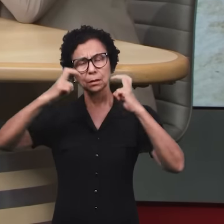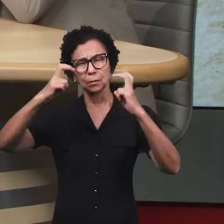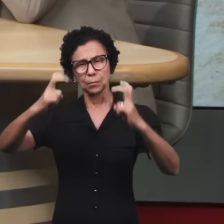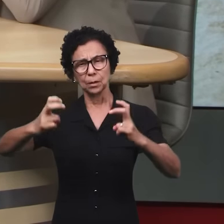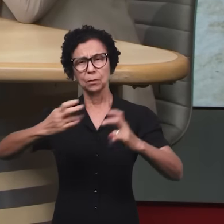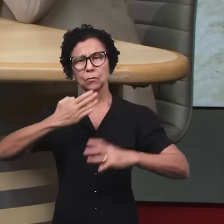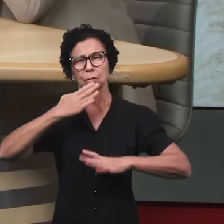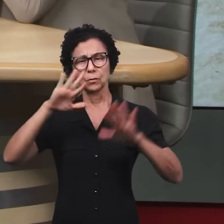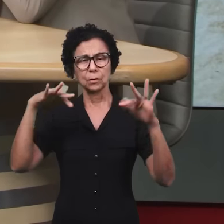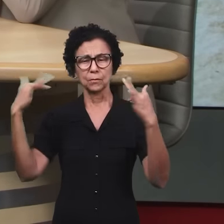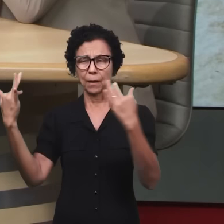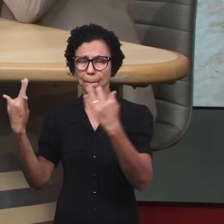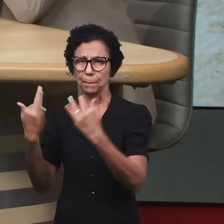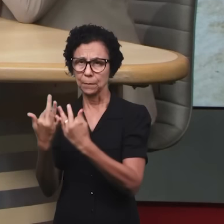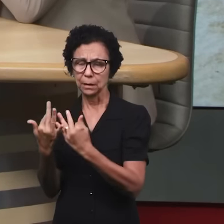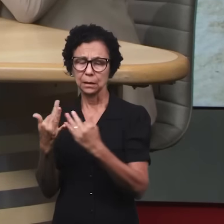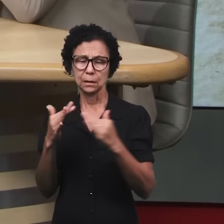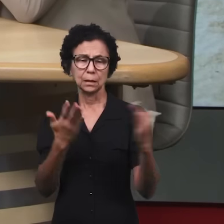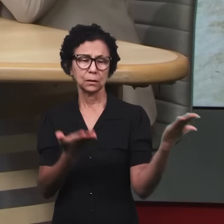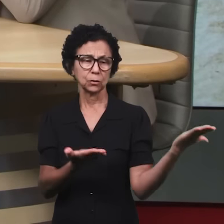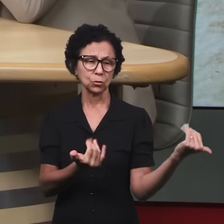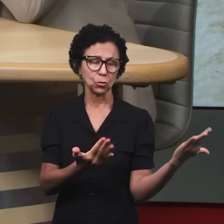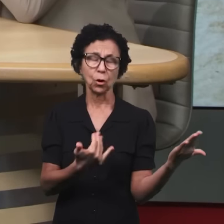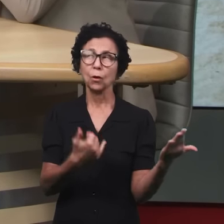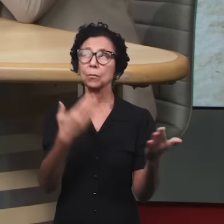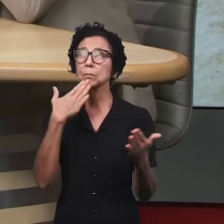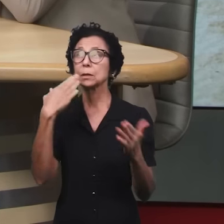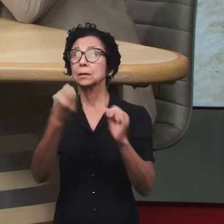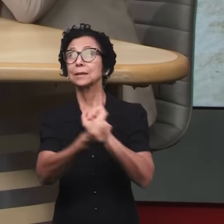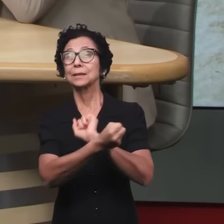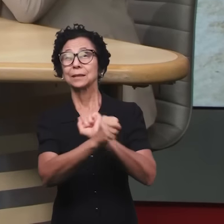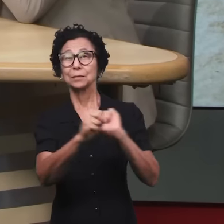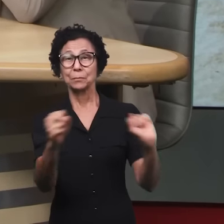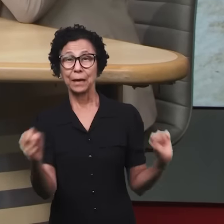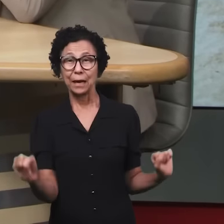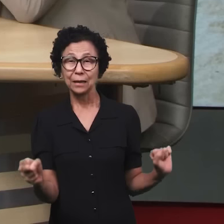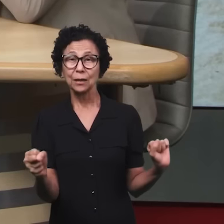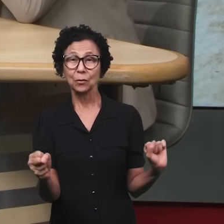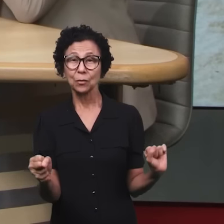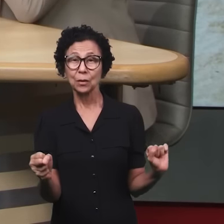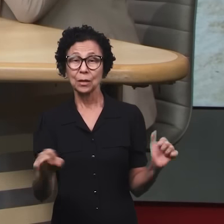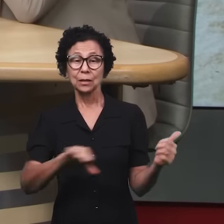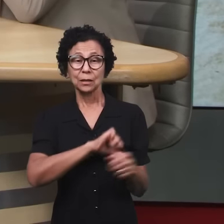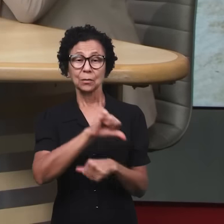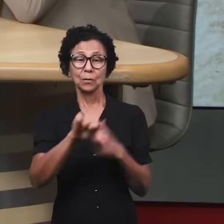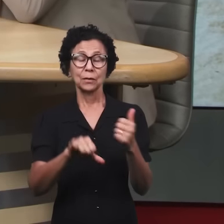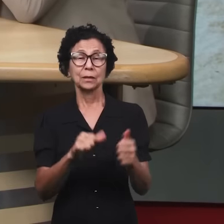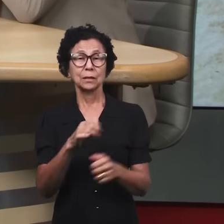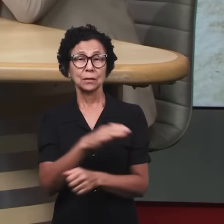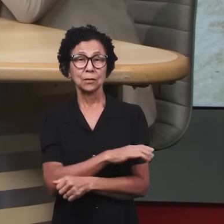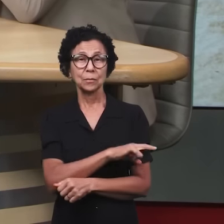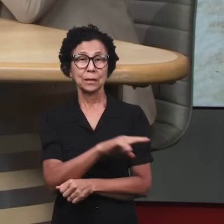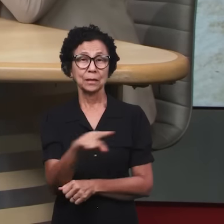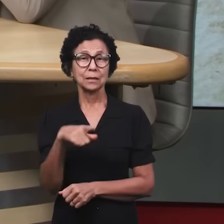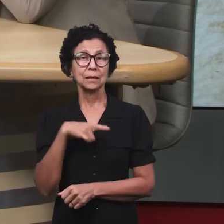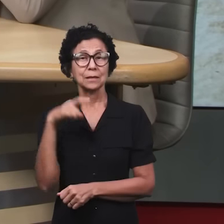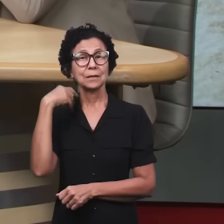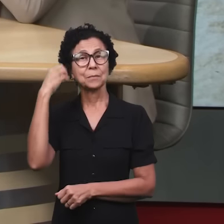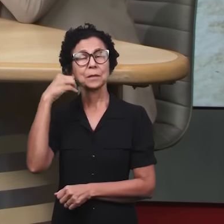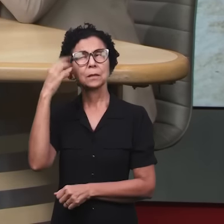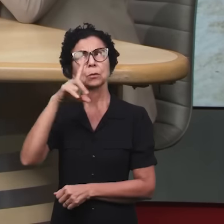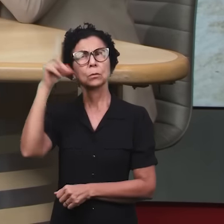pelos lares, pelos jovens, para que sejam libertos, para que sejam ressuscitados, mas que tenham uma experiência Amém.